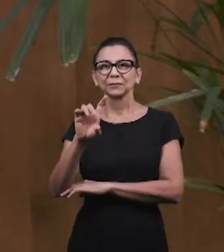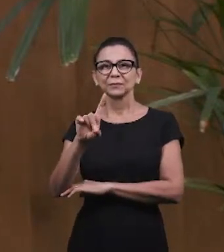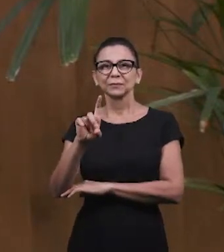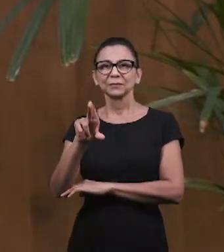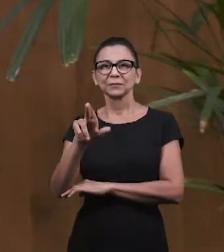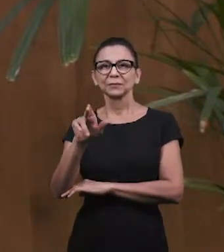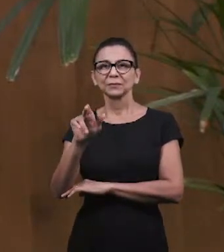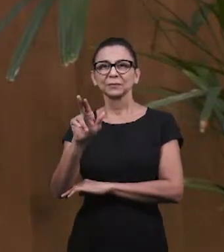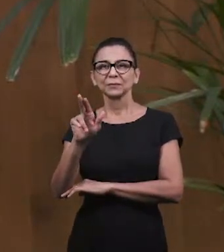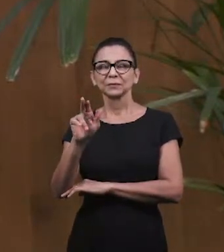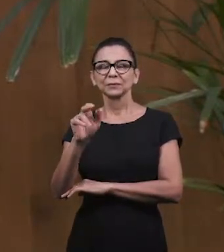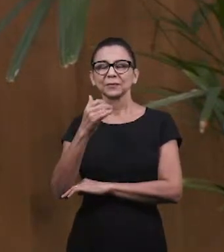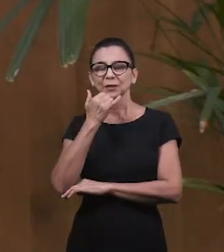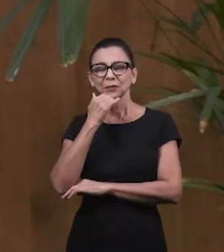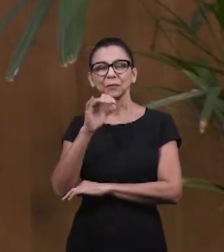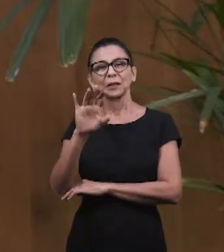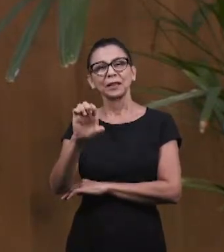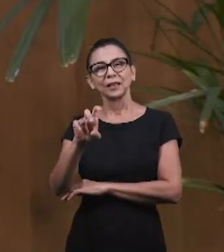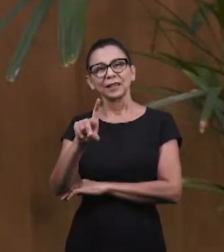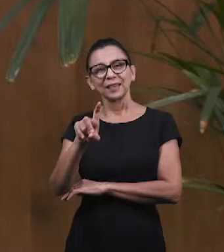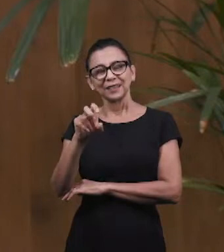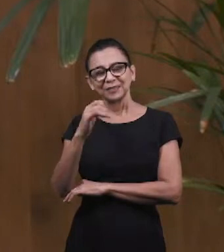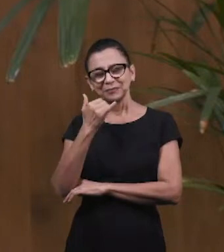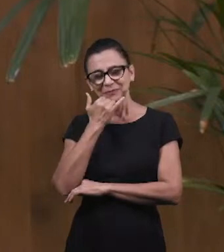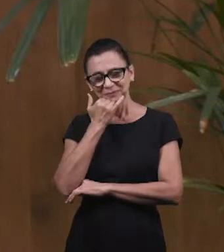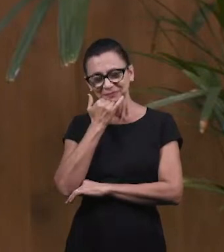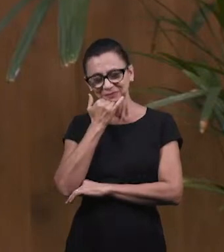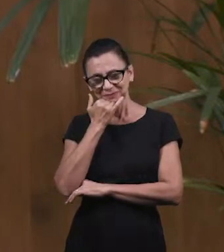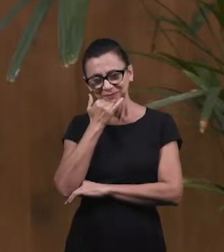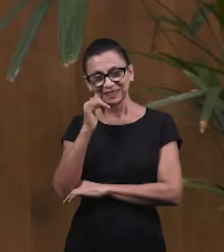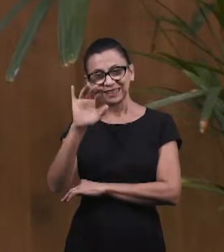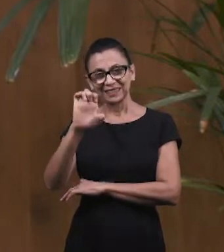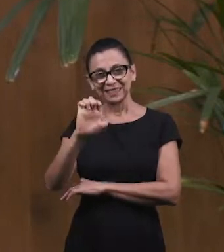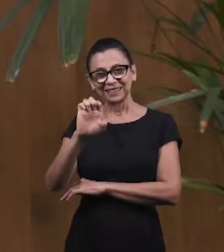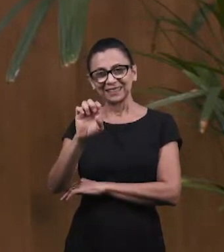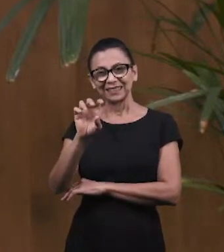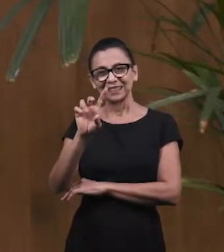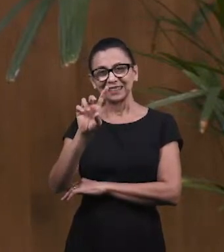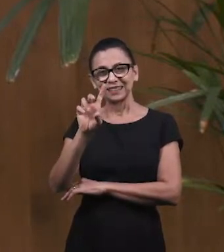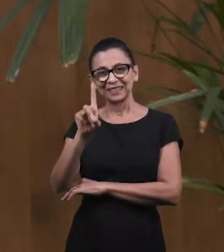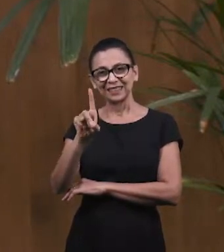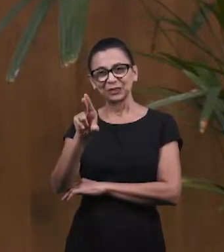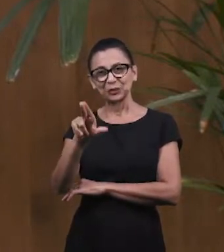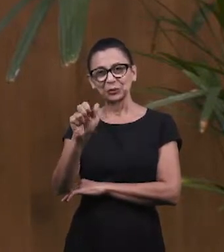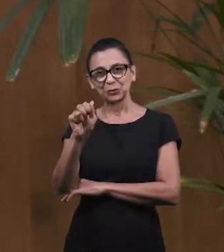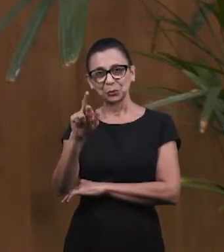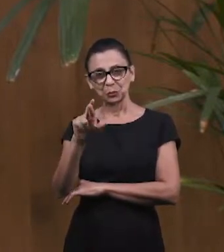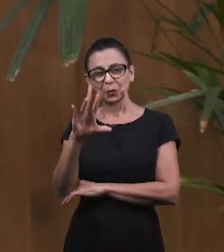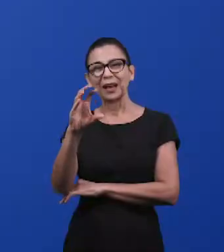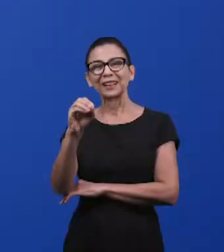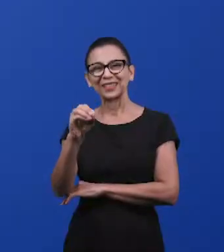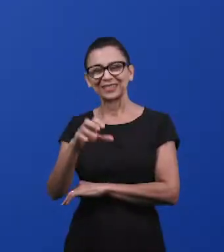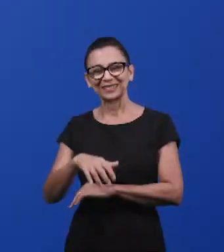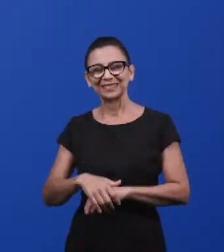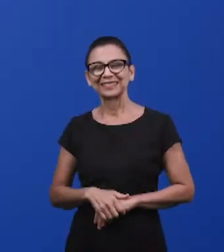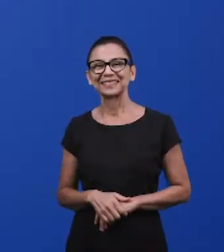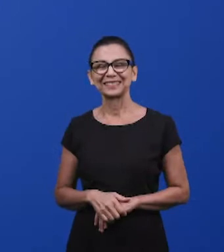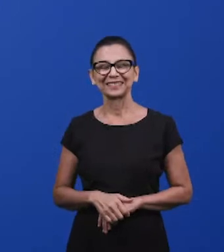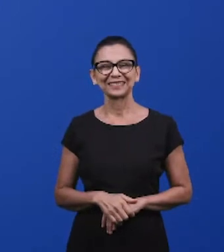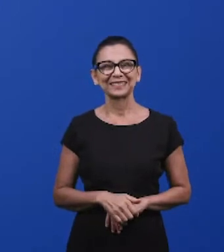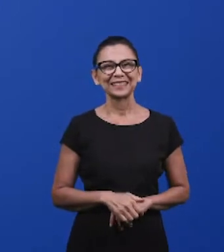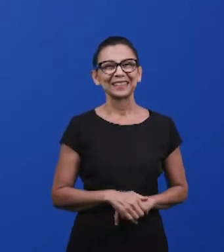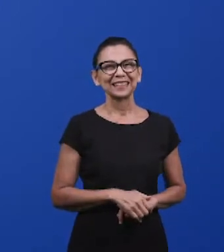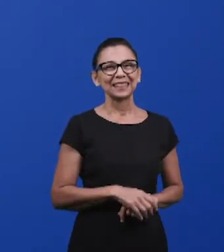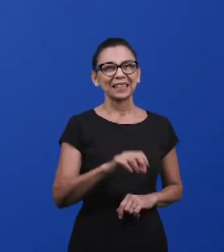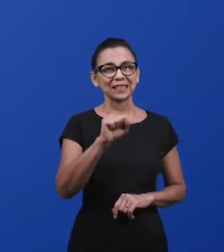Eduardo é da igreja ali em Florianópolis, no estado de Santa Catarina. Pastor Eduardo, a paz do Senhor Jesus, pode responder. Irmãos, a paz do Senhor